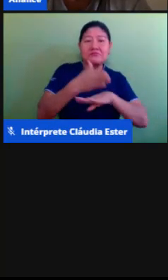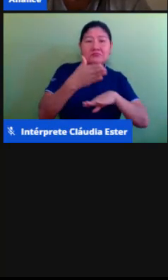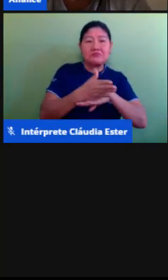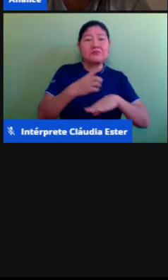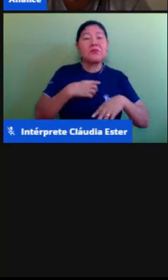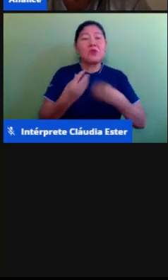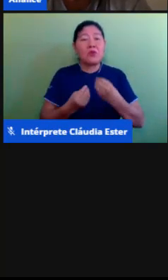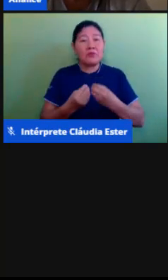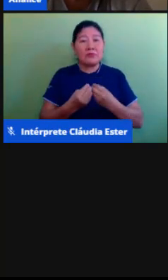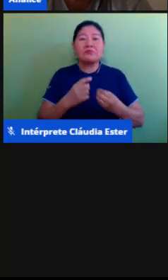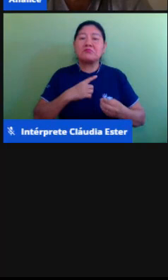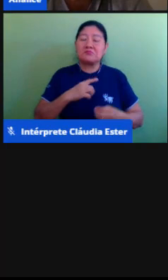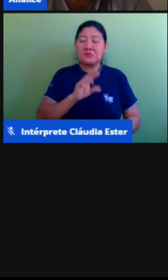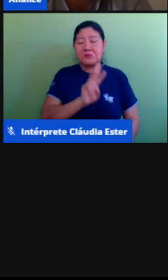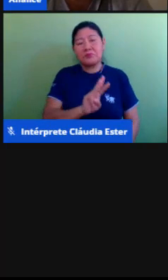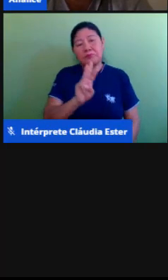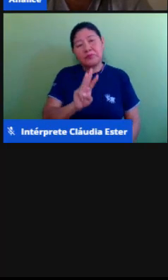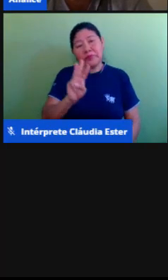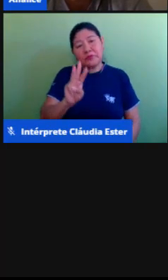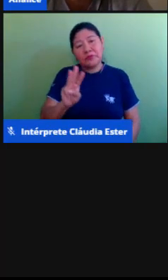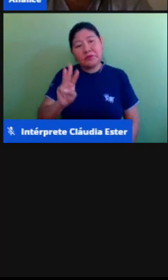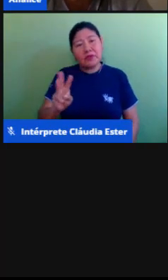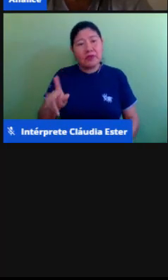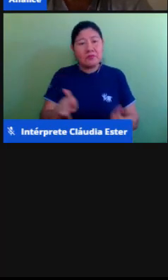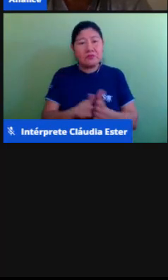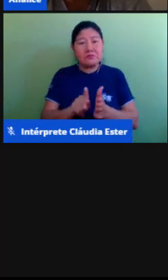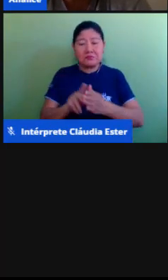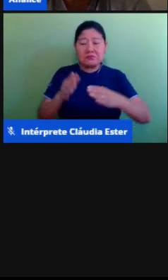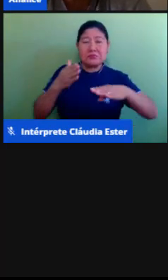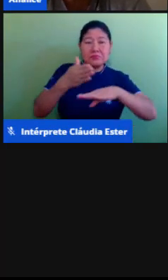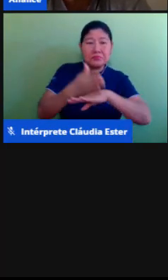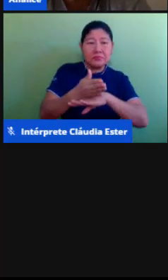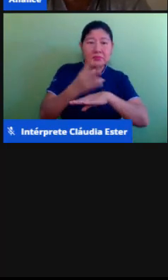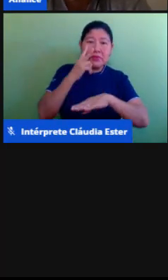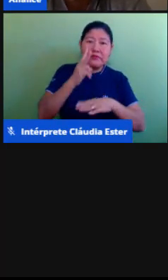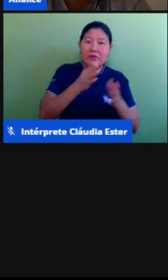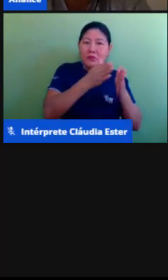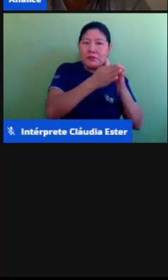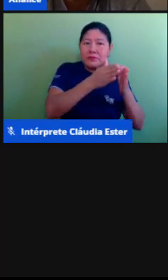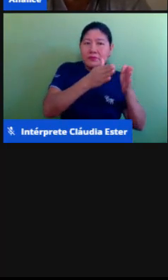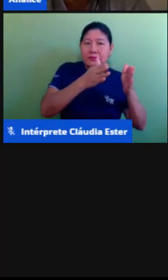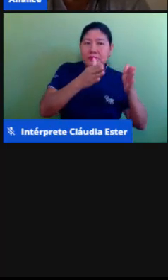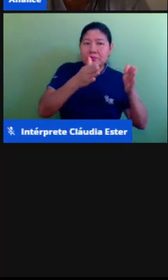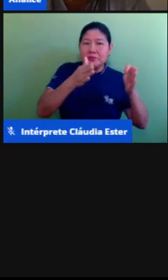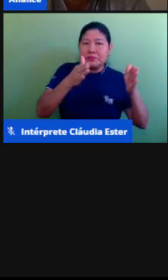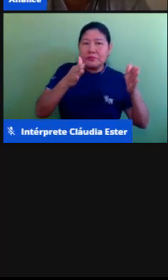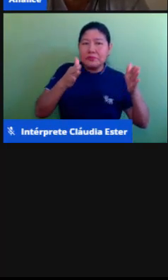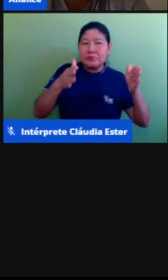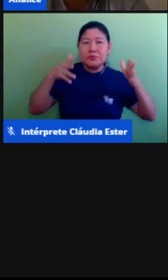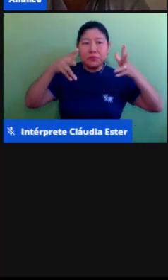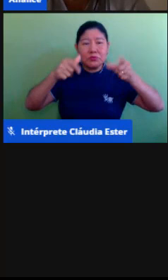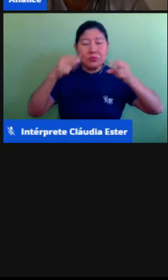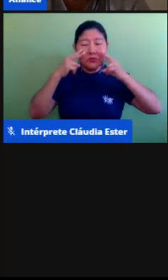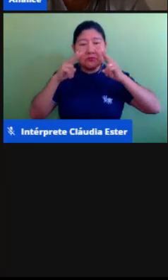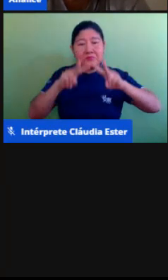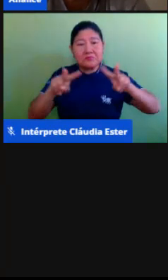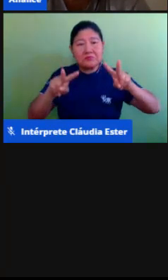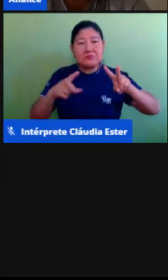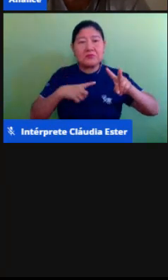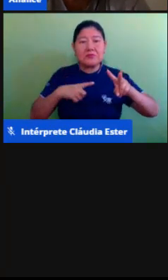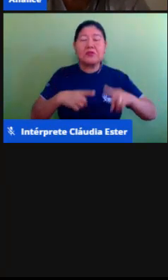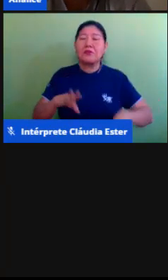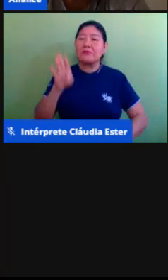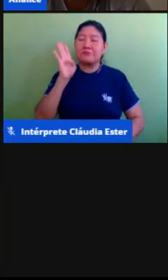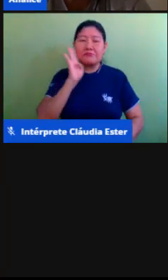site ali que vocês podem acessar e ver todas as formações e assistir. Uma coisa que é interessante